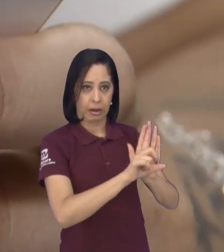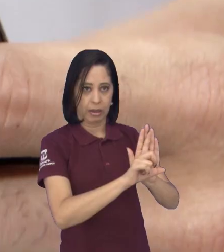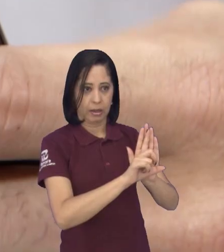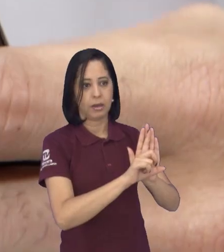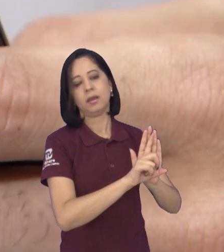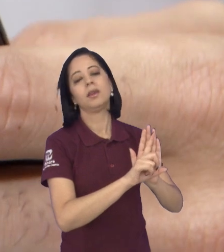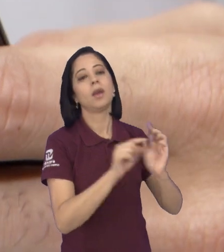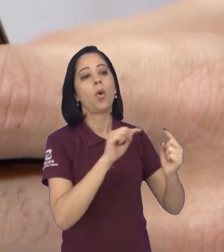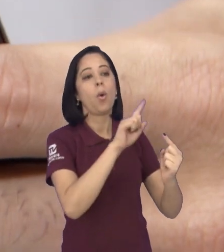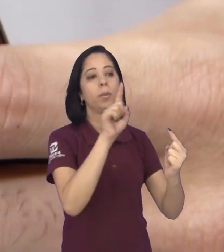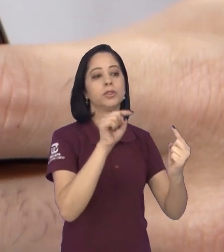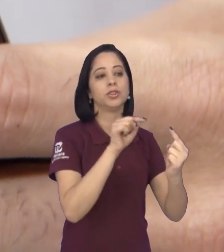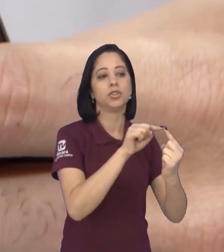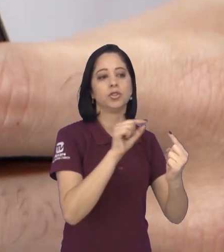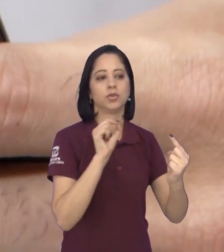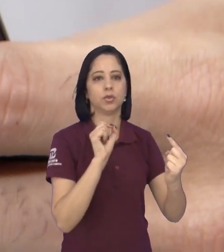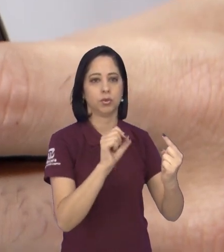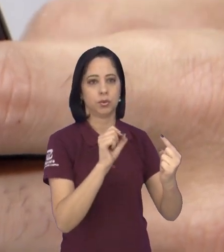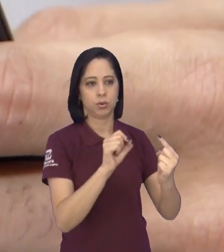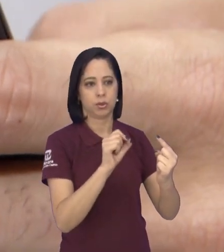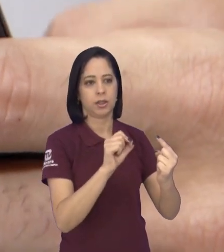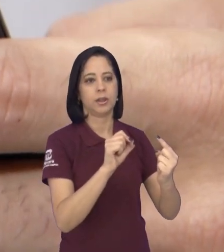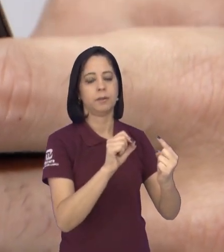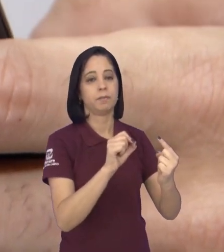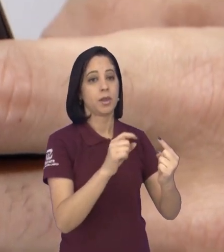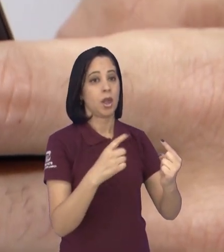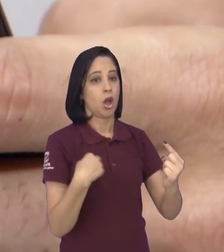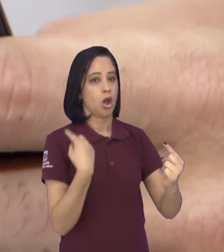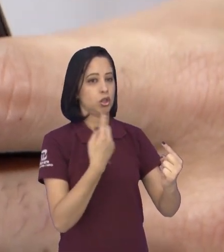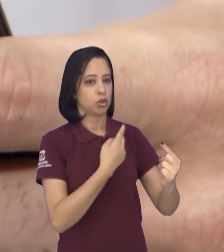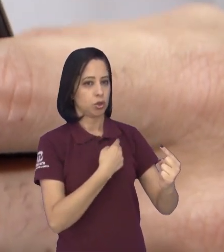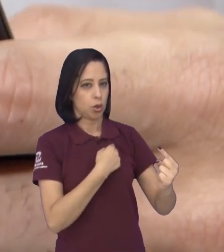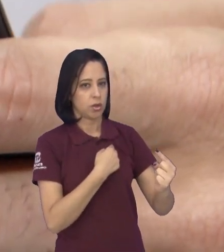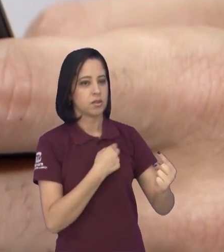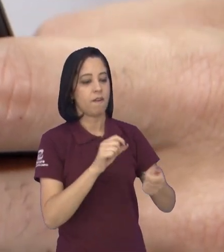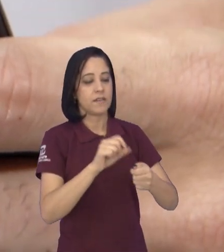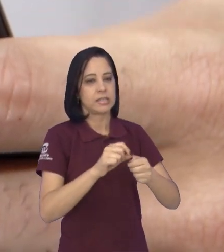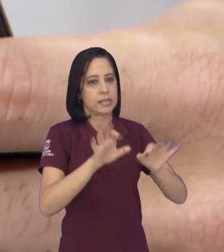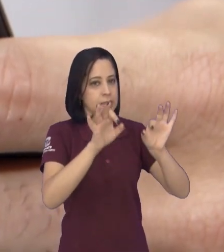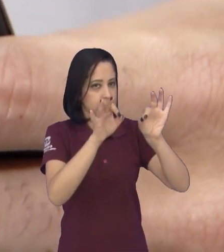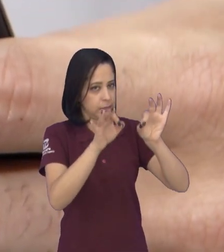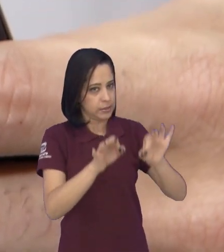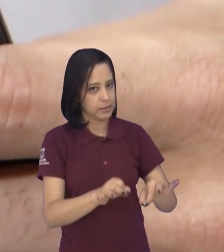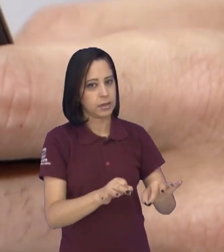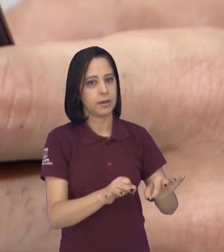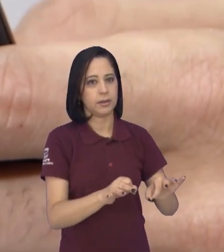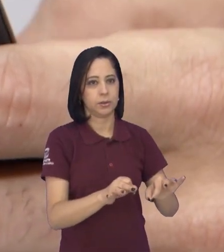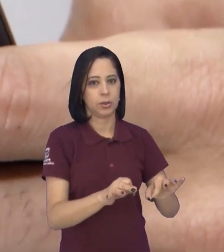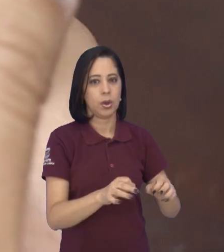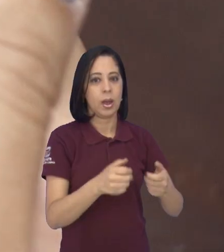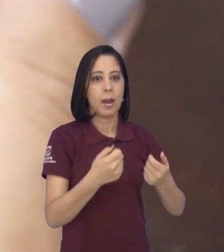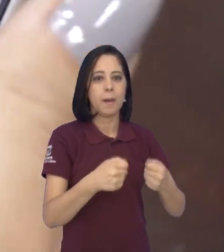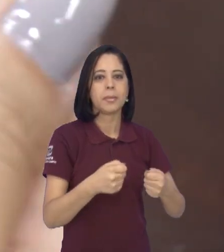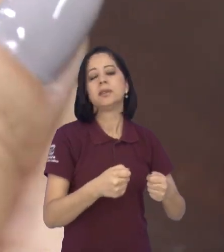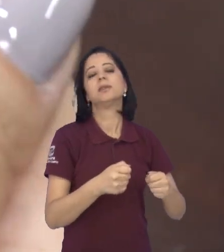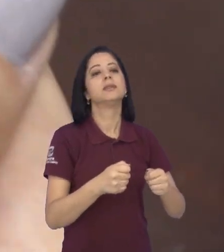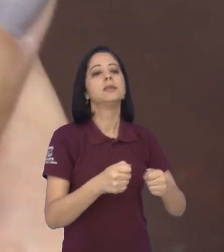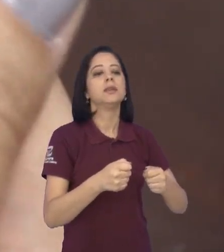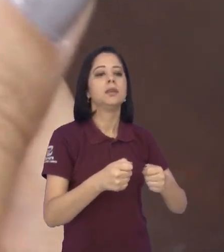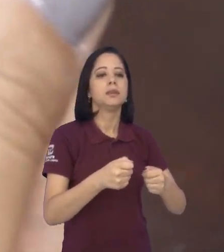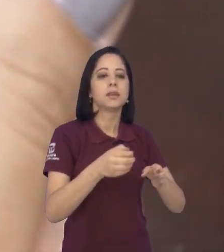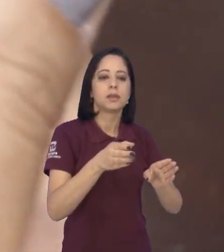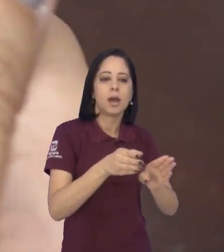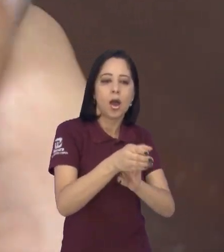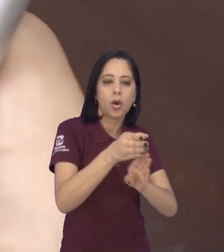estrutura multidisciplinar. O que a gente faz e o que é correto fazer é a estruturação jurídica através das normas